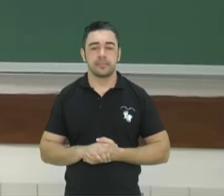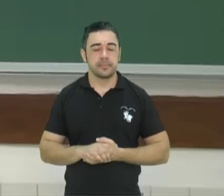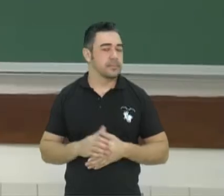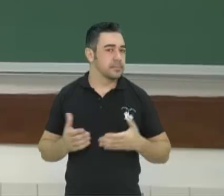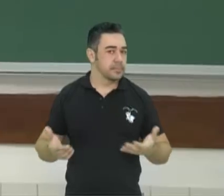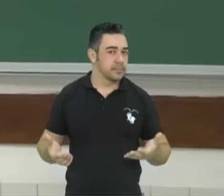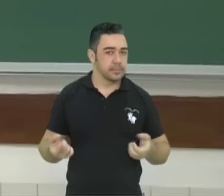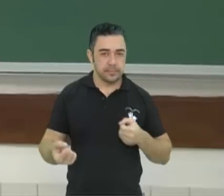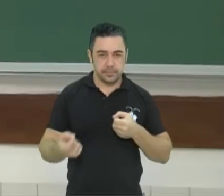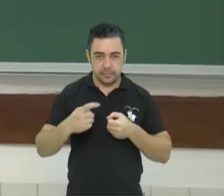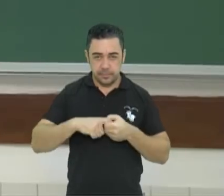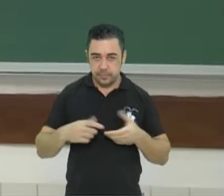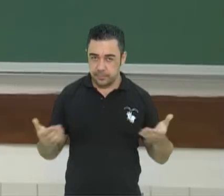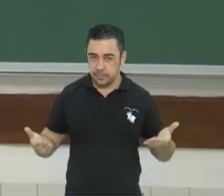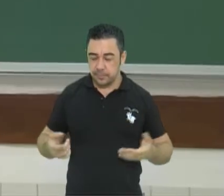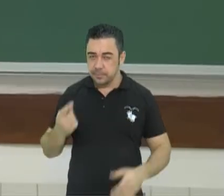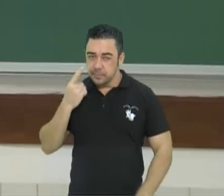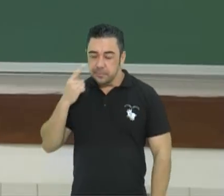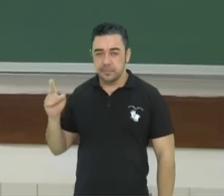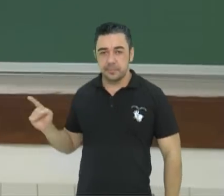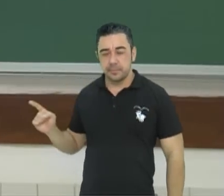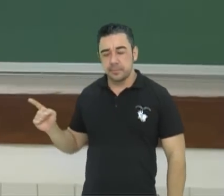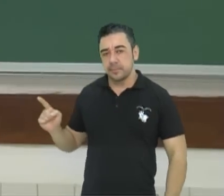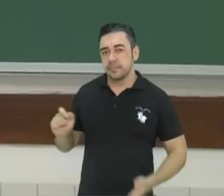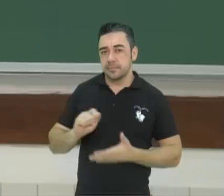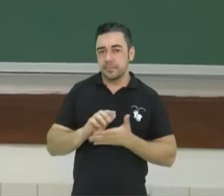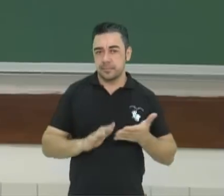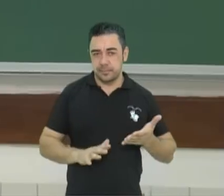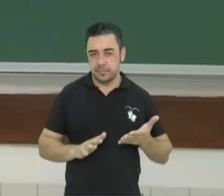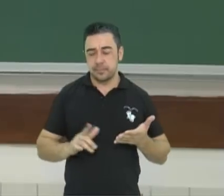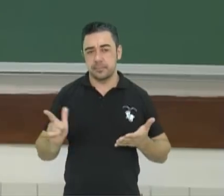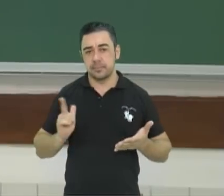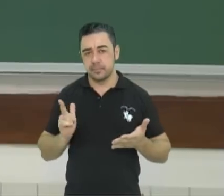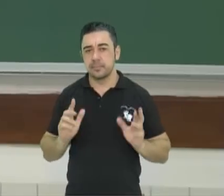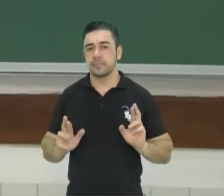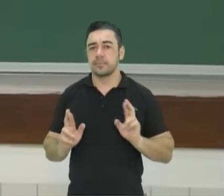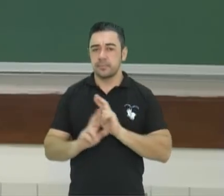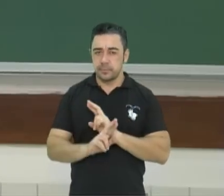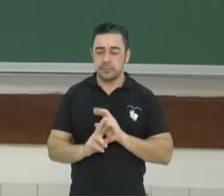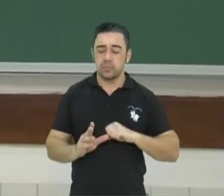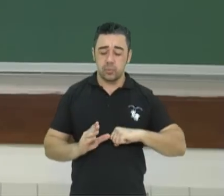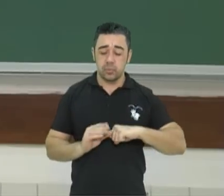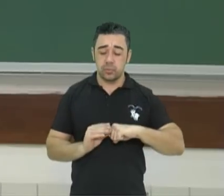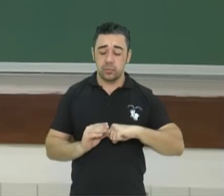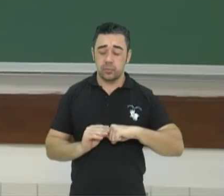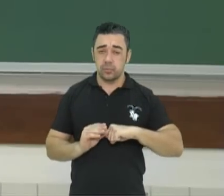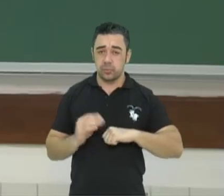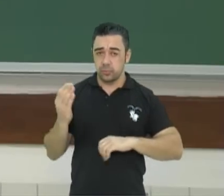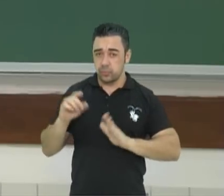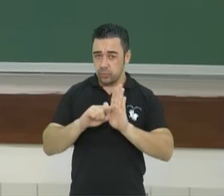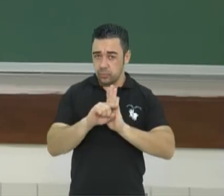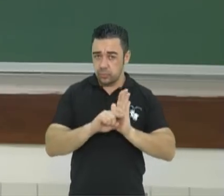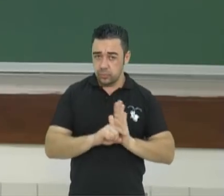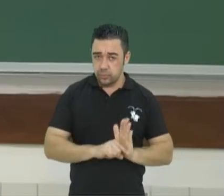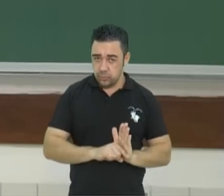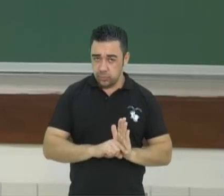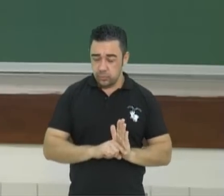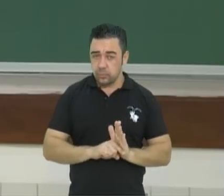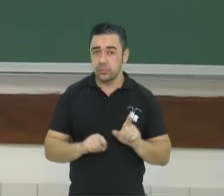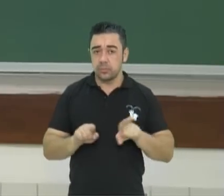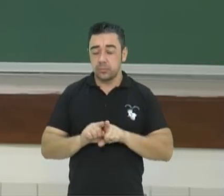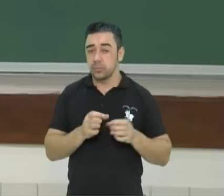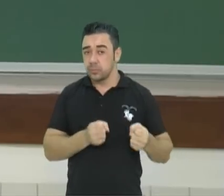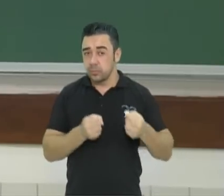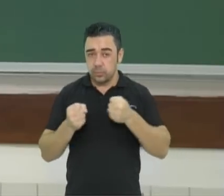Pessoal, voltamos aqui, né? E nessa atividade a gente fala dessa relação de conhecimento científico e poder. Então os povos